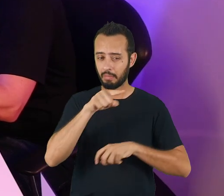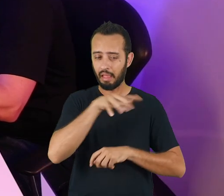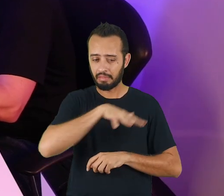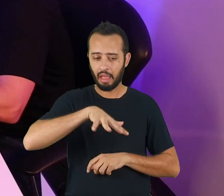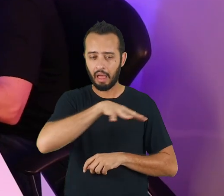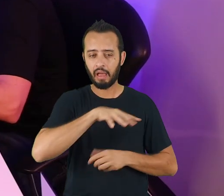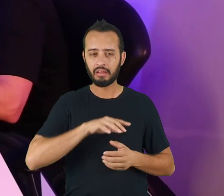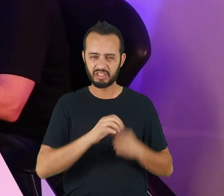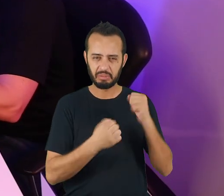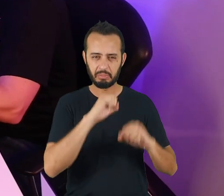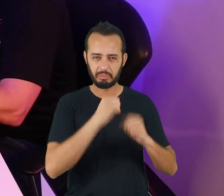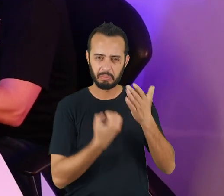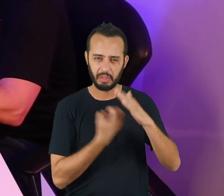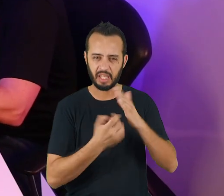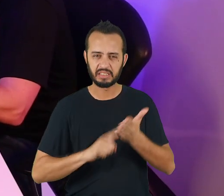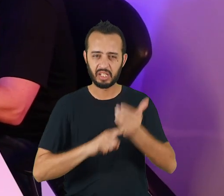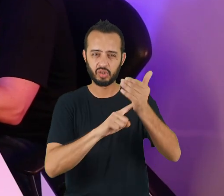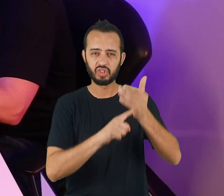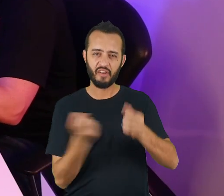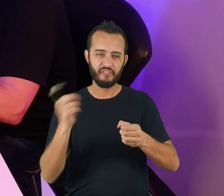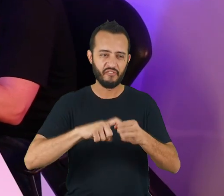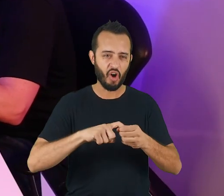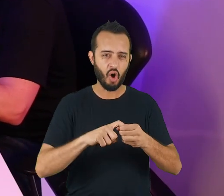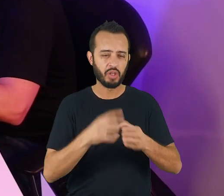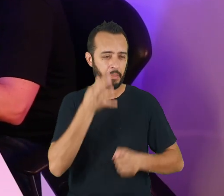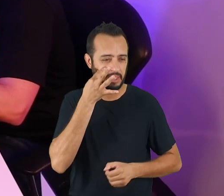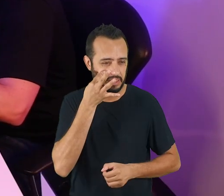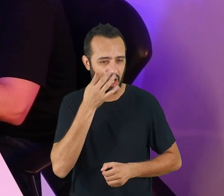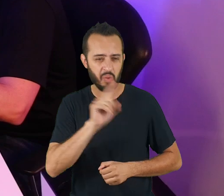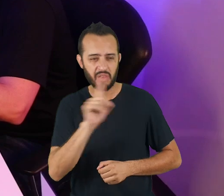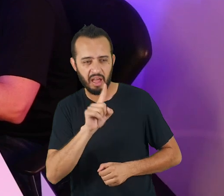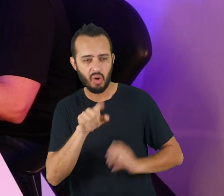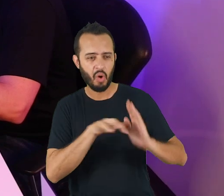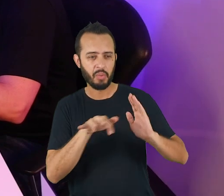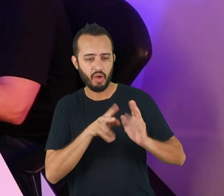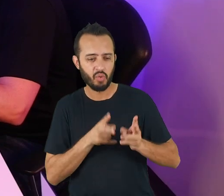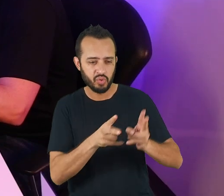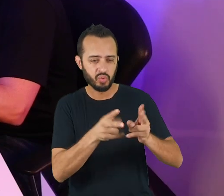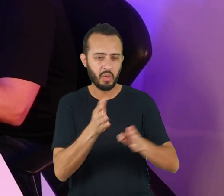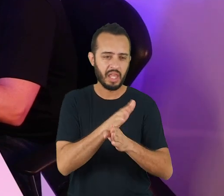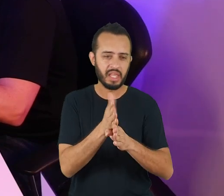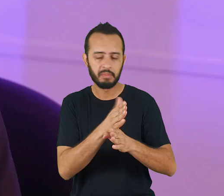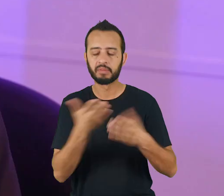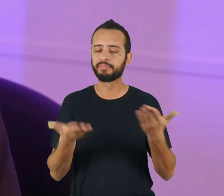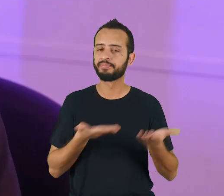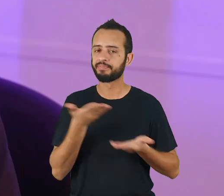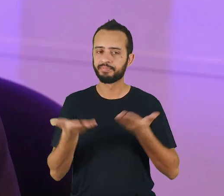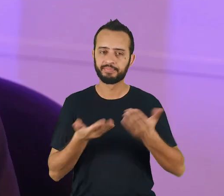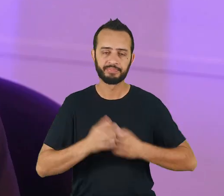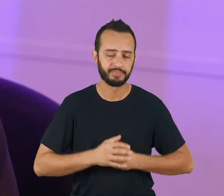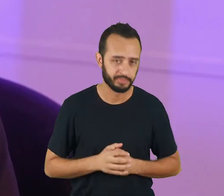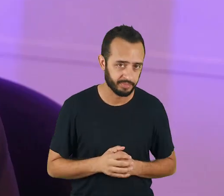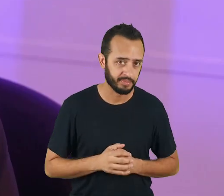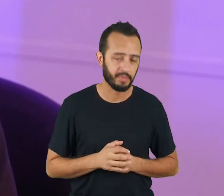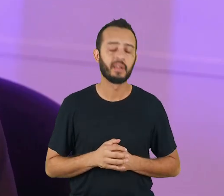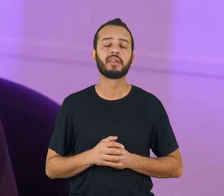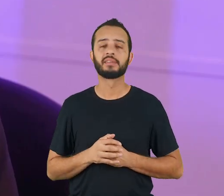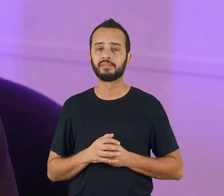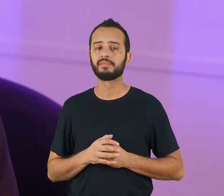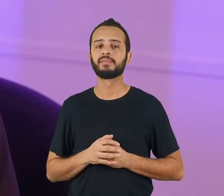do Silício né volta não volta ai os malvad does estão pedindo eu acho que não é uma questão de